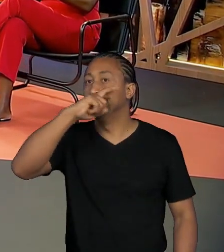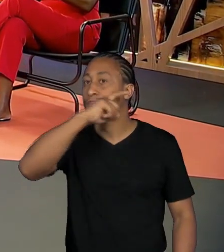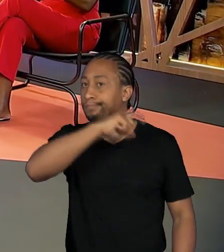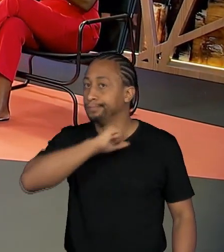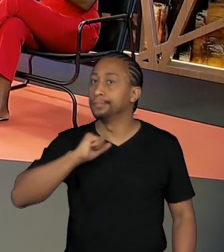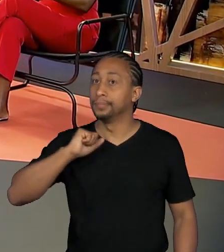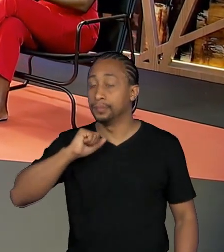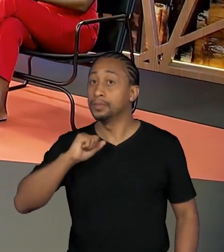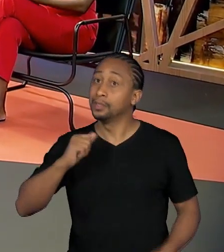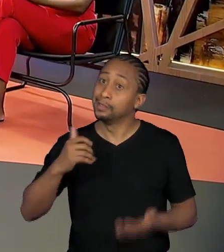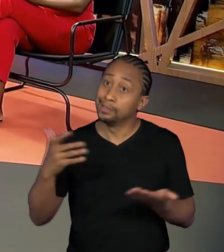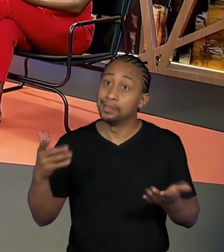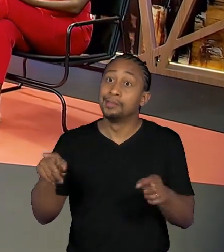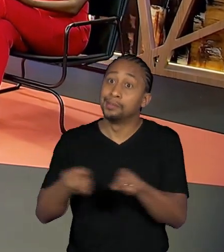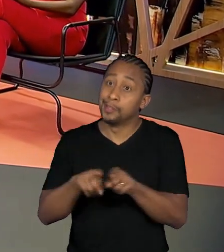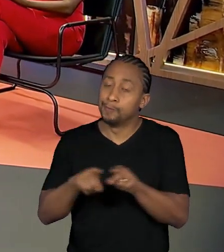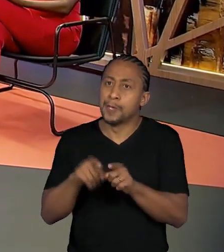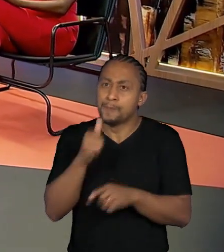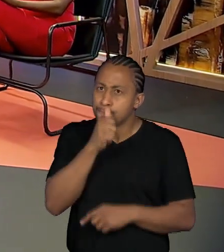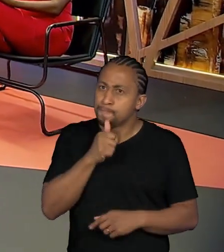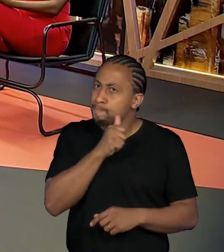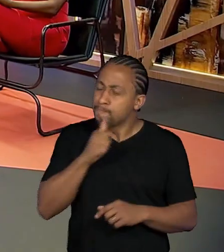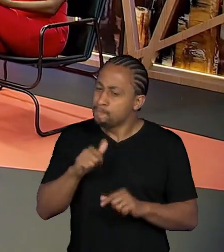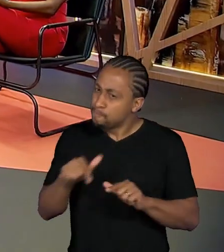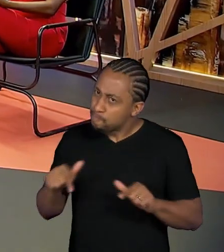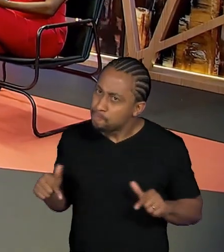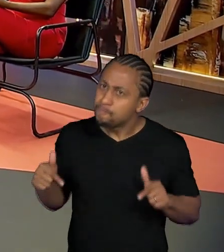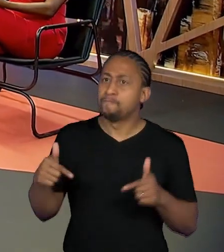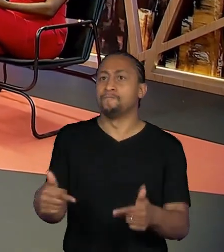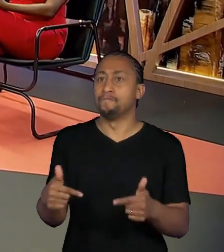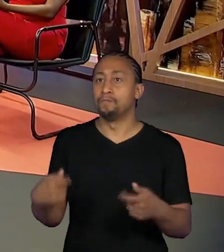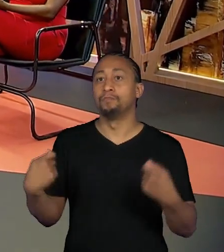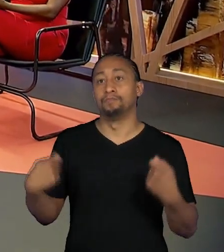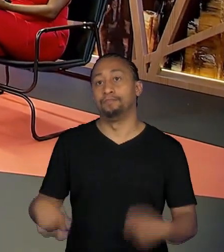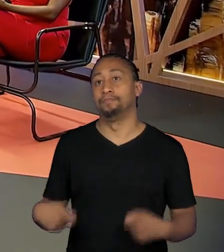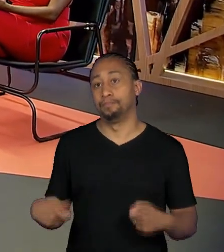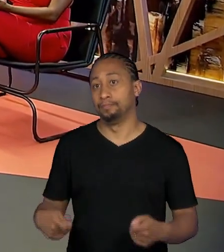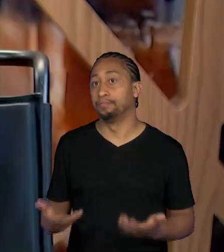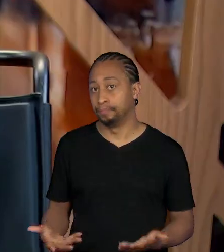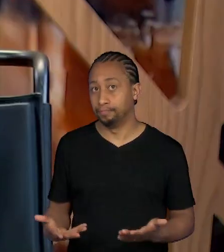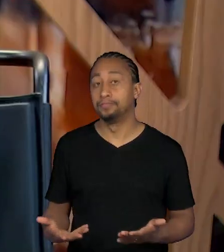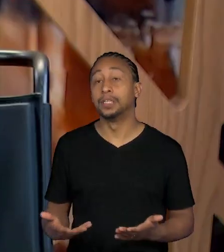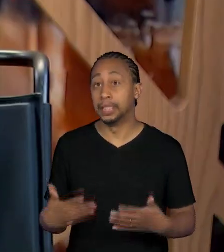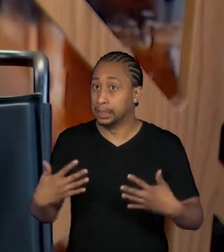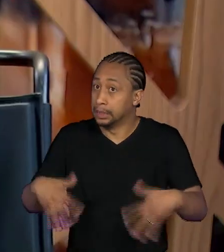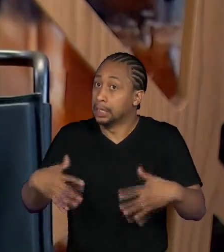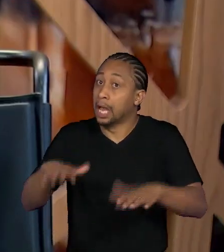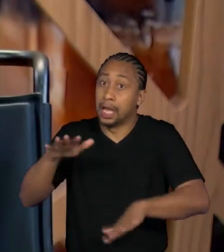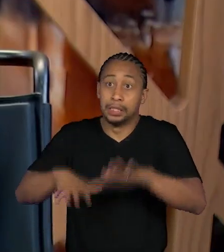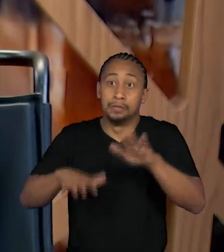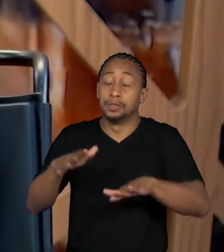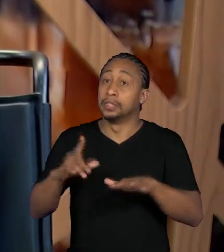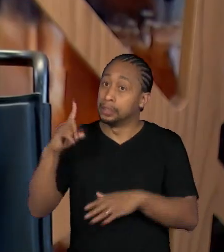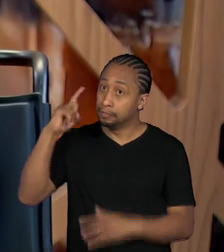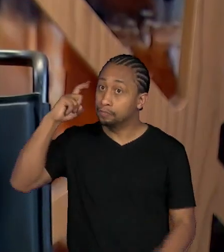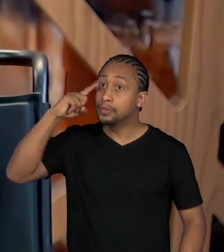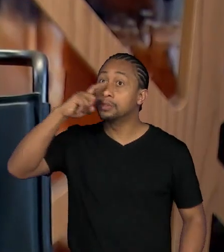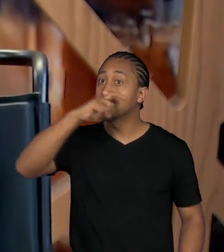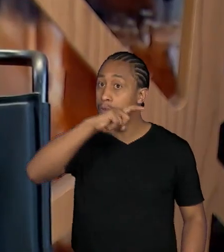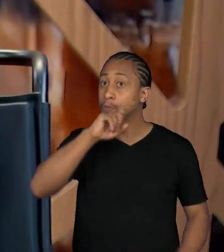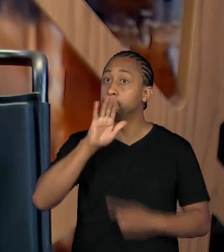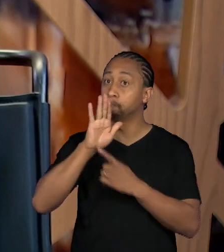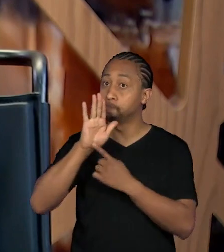e pagar pelo preço disso. Pagar, né? O preço. Tem um preço muitas vezes alto. Muito alto. Então, quando a gente fala